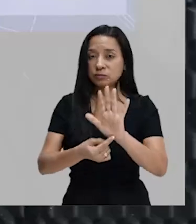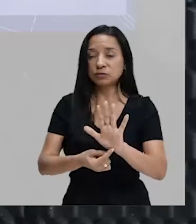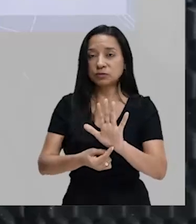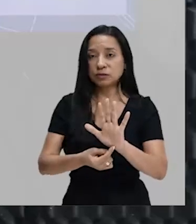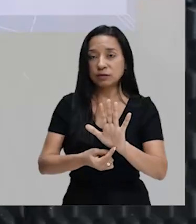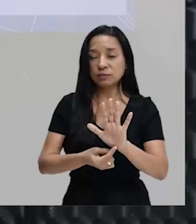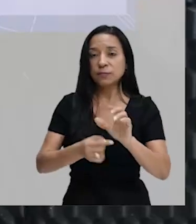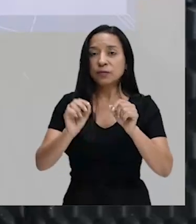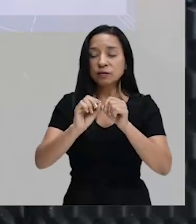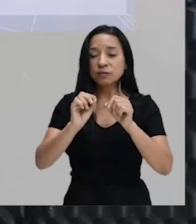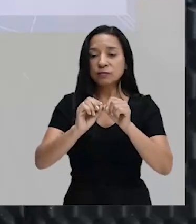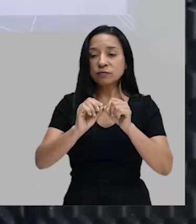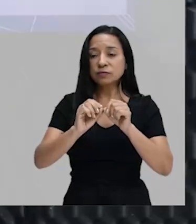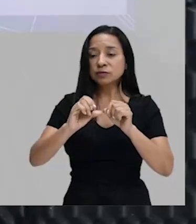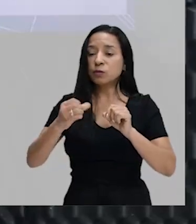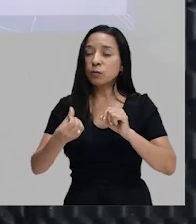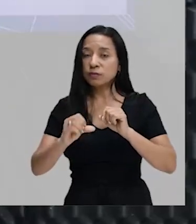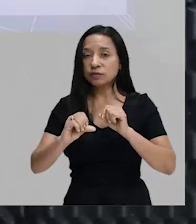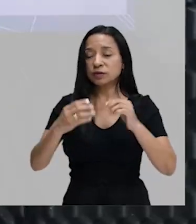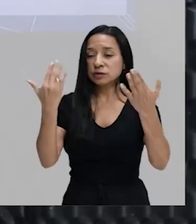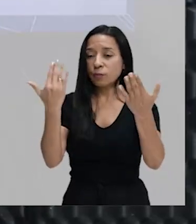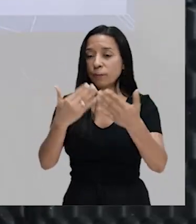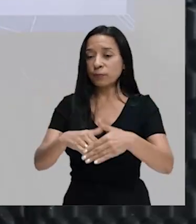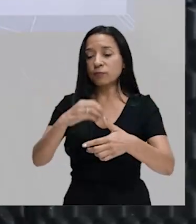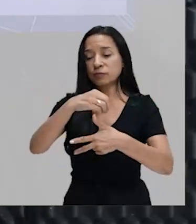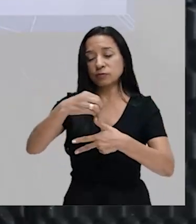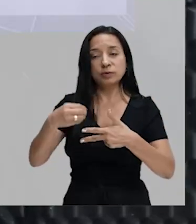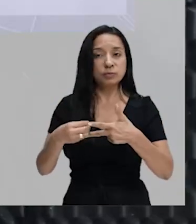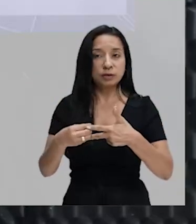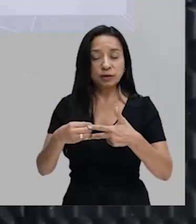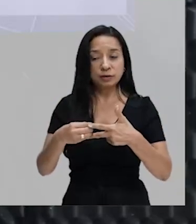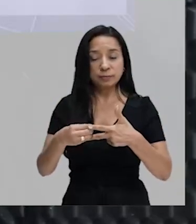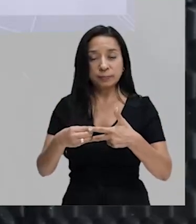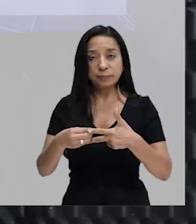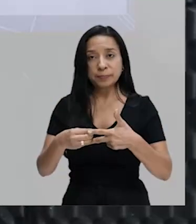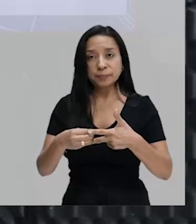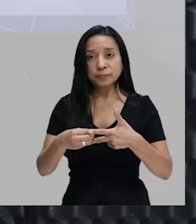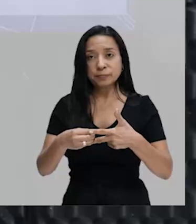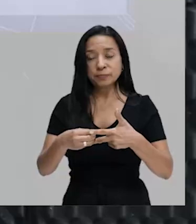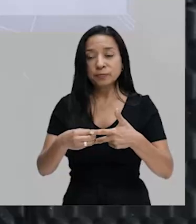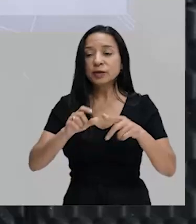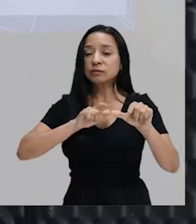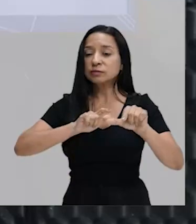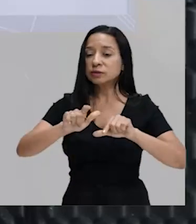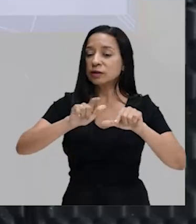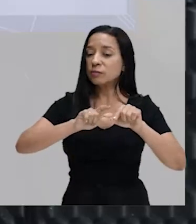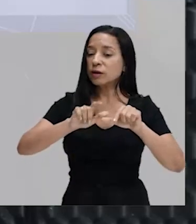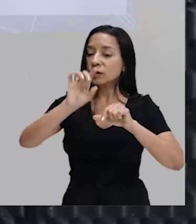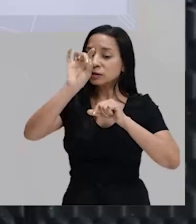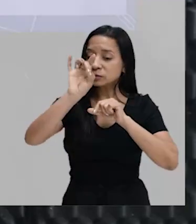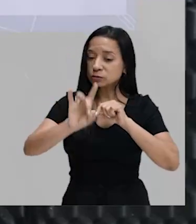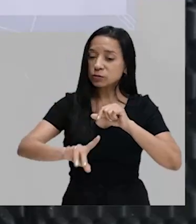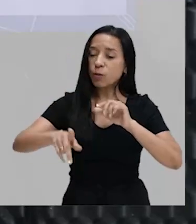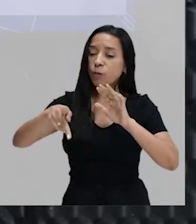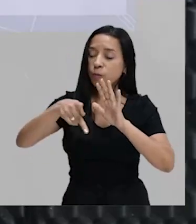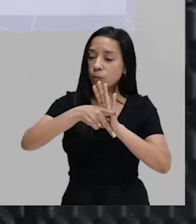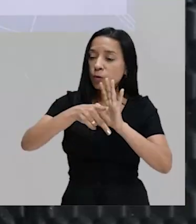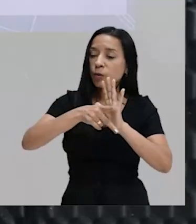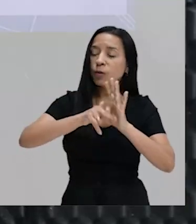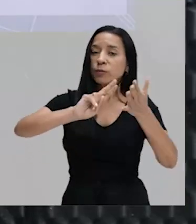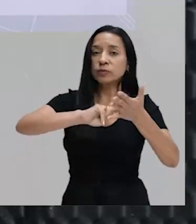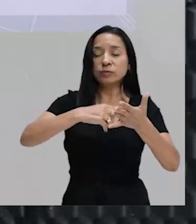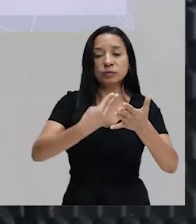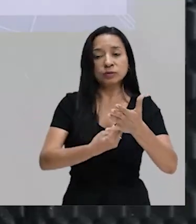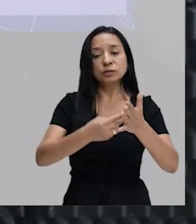você vai fazer uma avaliação, uma prova do Enem, principalmente, você trabalha exclusivamente com a